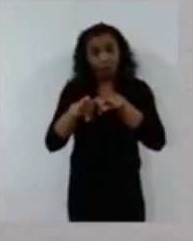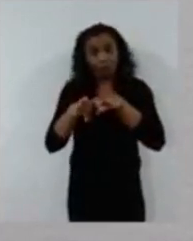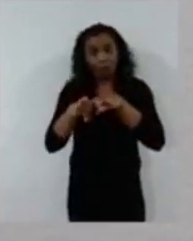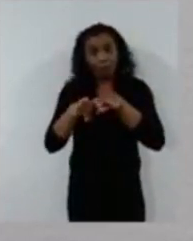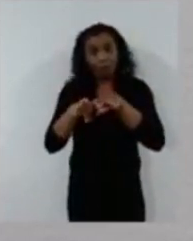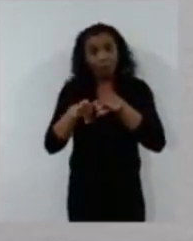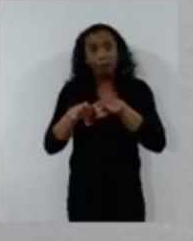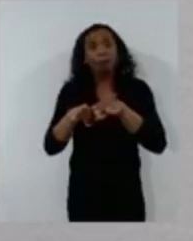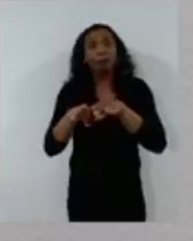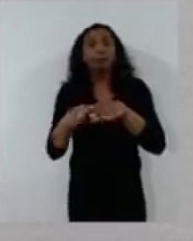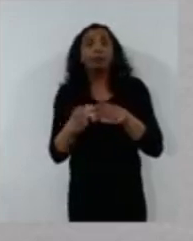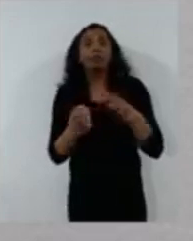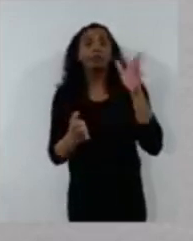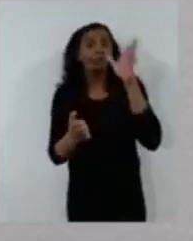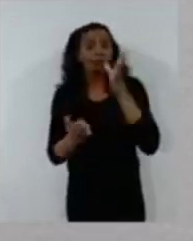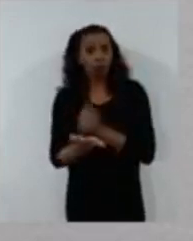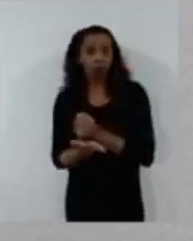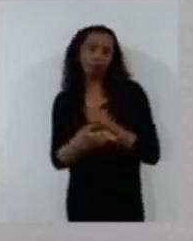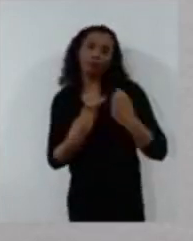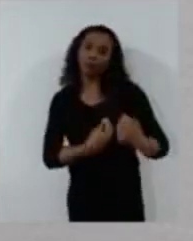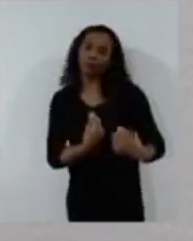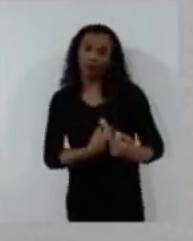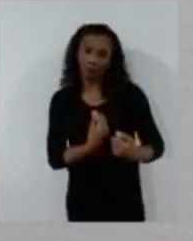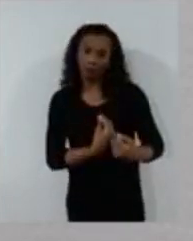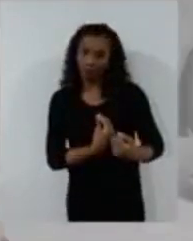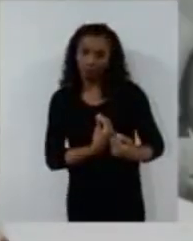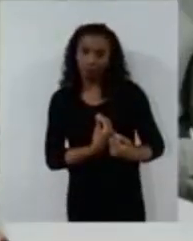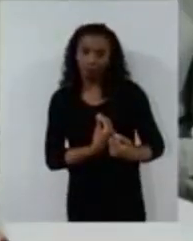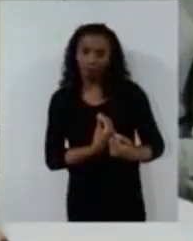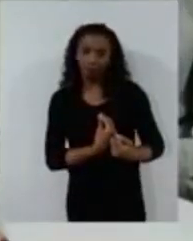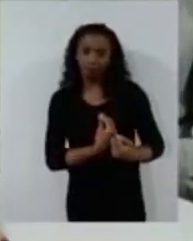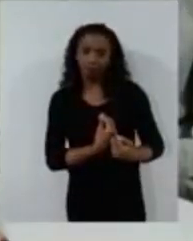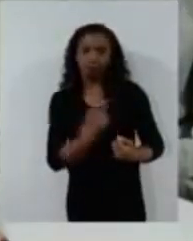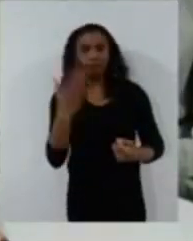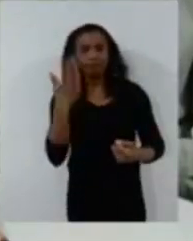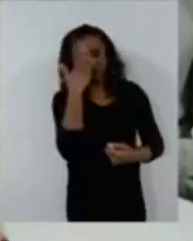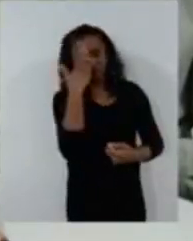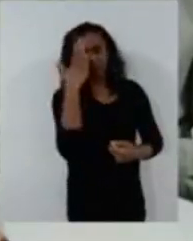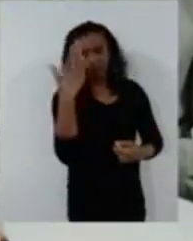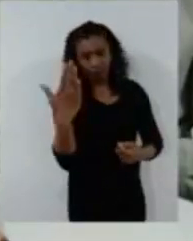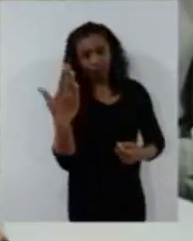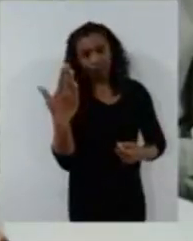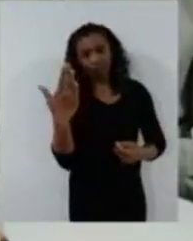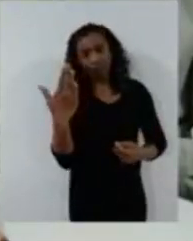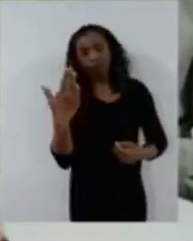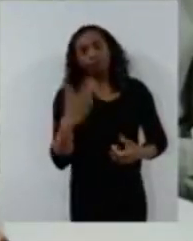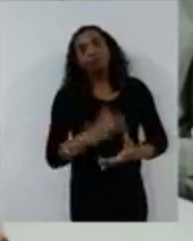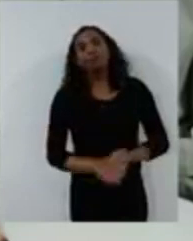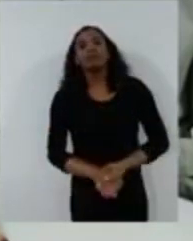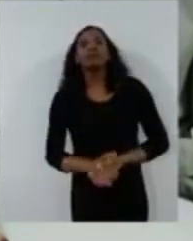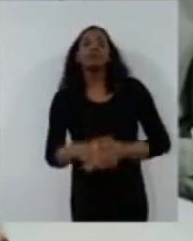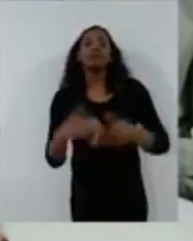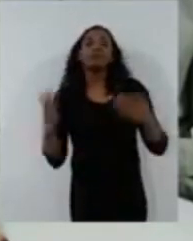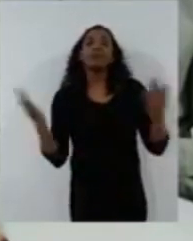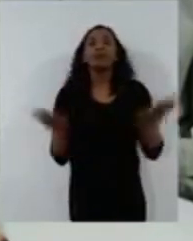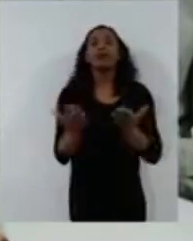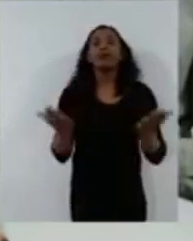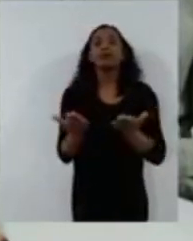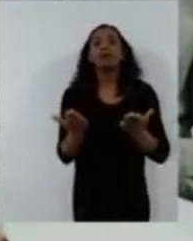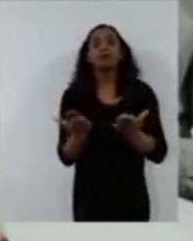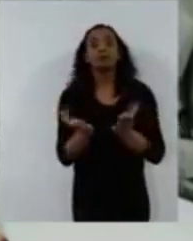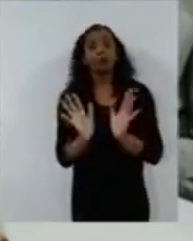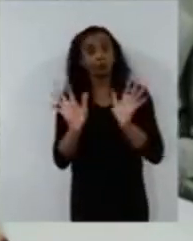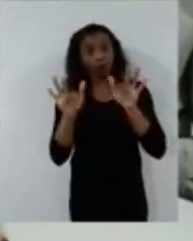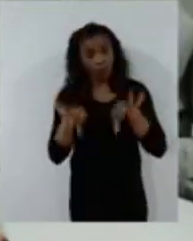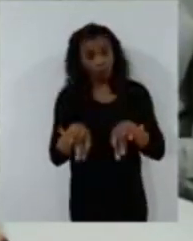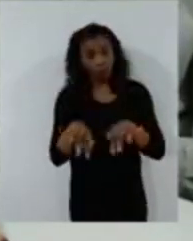poupe recursos de saúde. Era isso que eu queria considerar. Muito obrigado, doutor Daniel. Agora, para as considerações finais